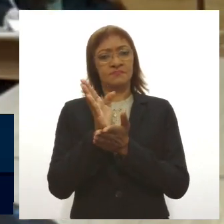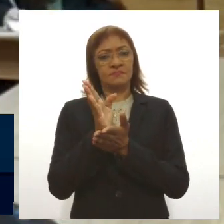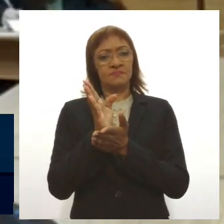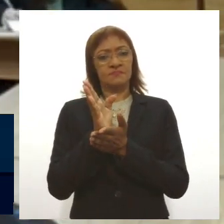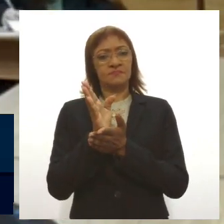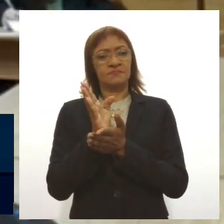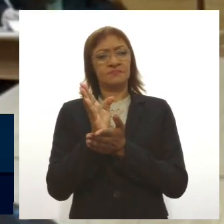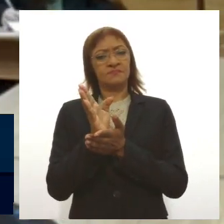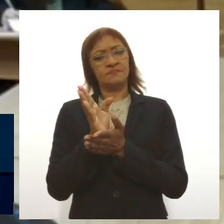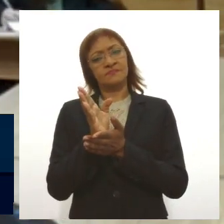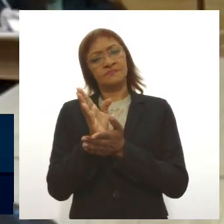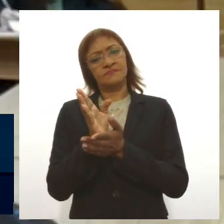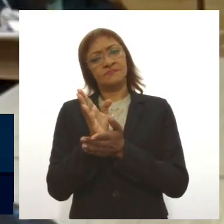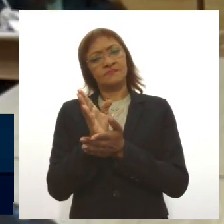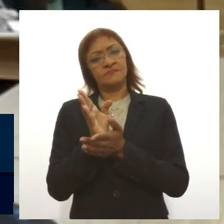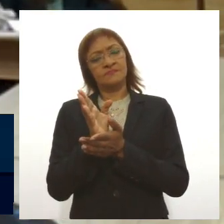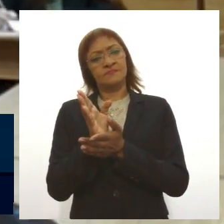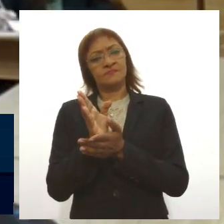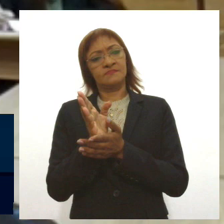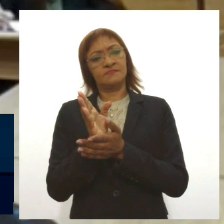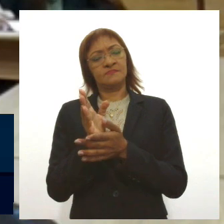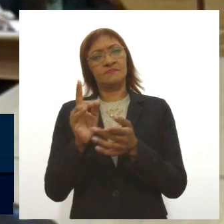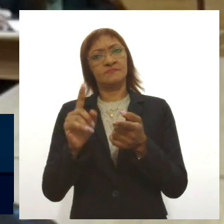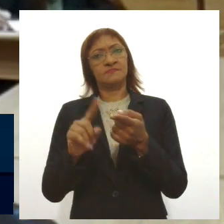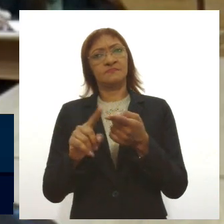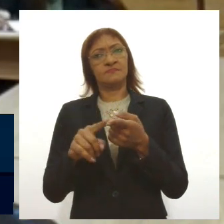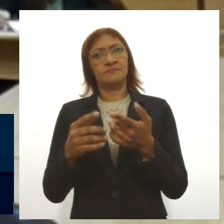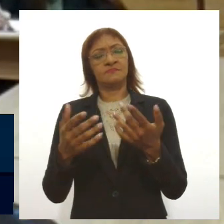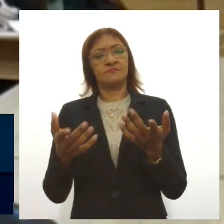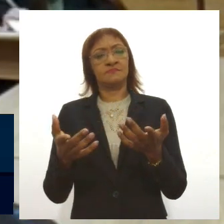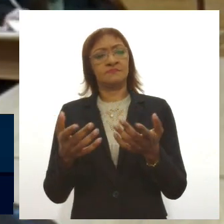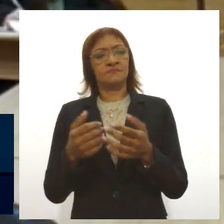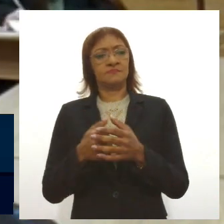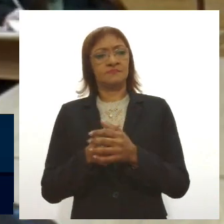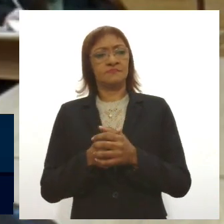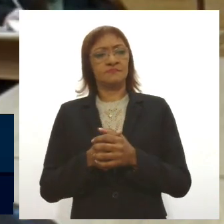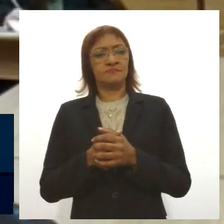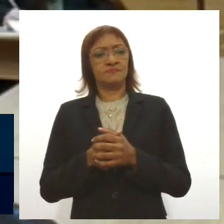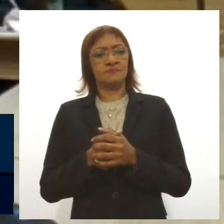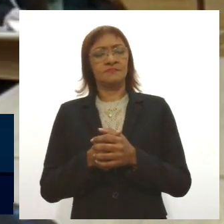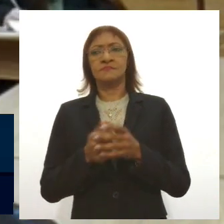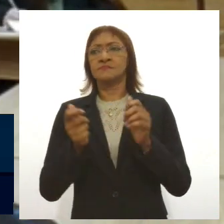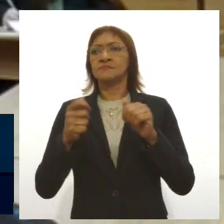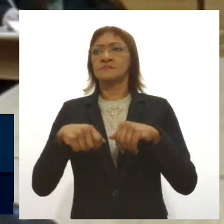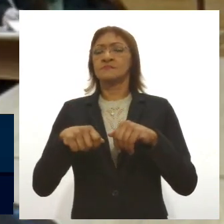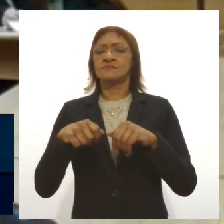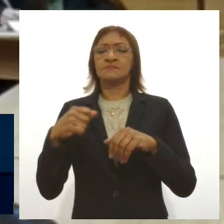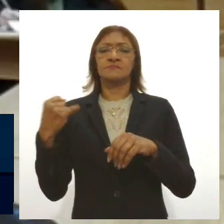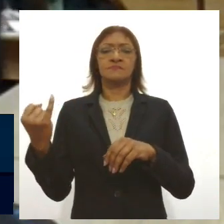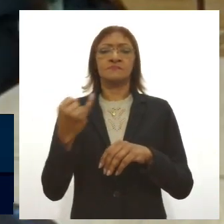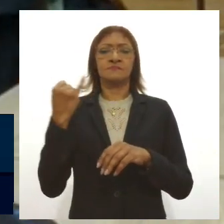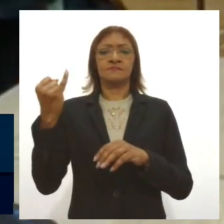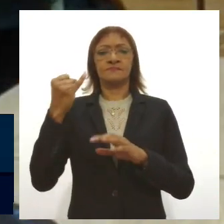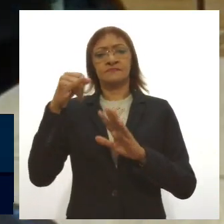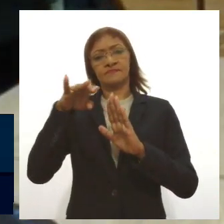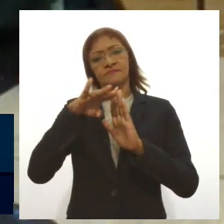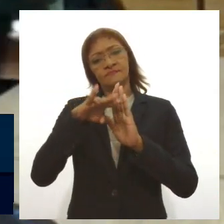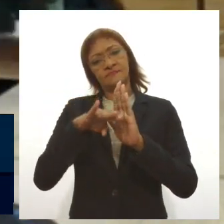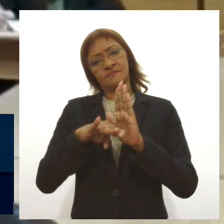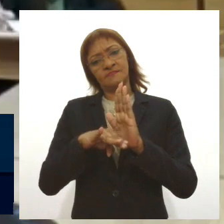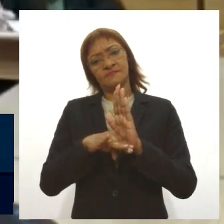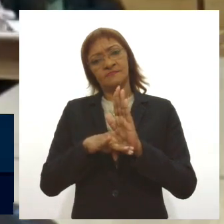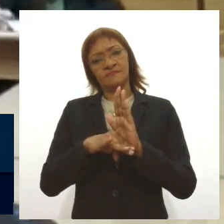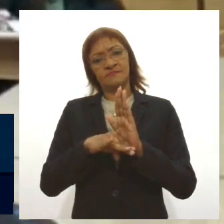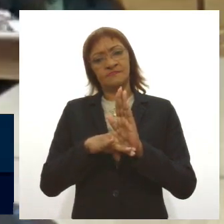ano e ele, inclusive, é suporte para um programa muito importante que a gente vem conduzindo através